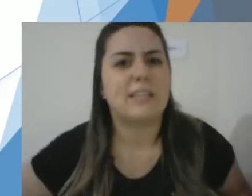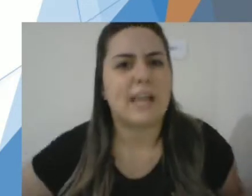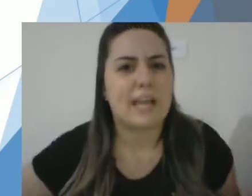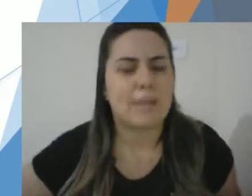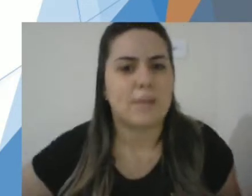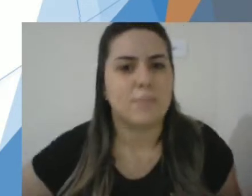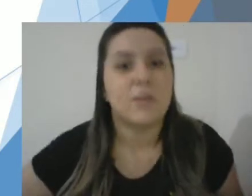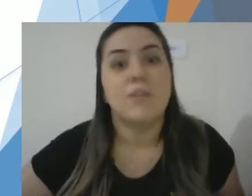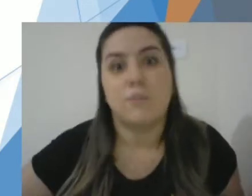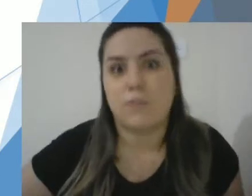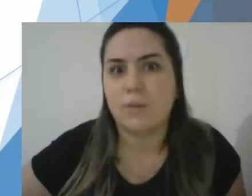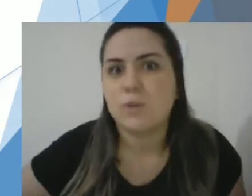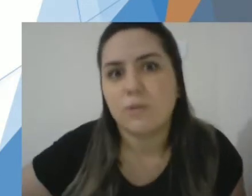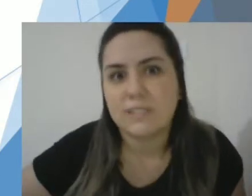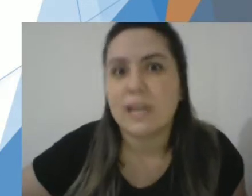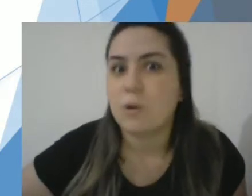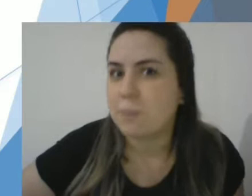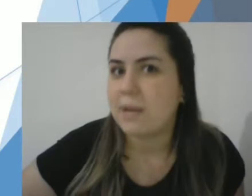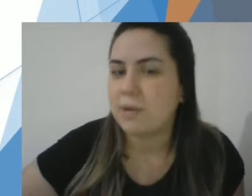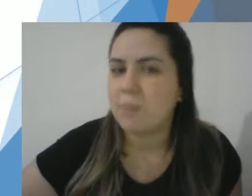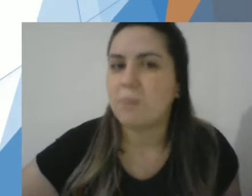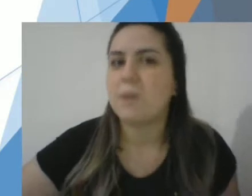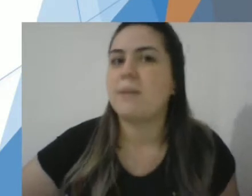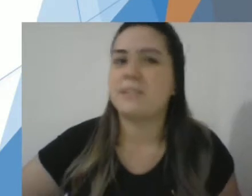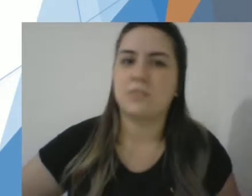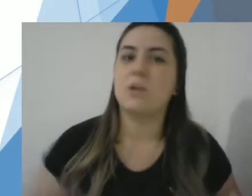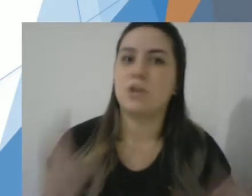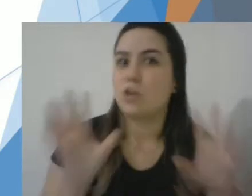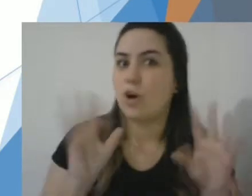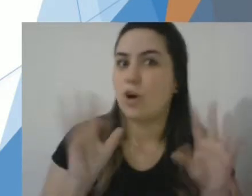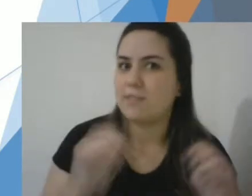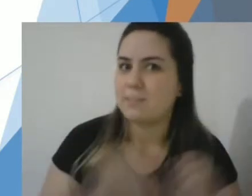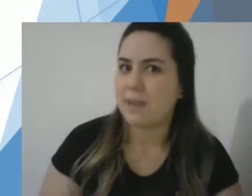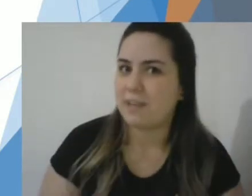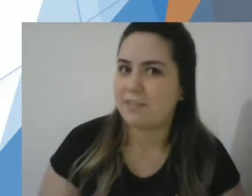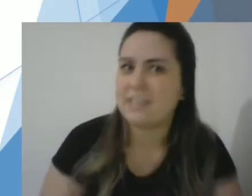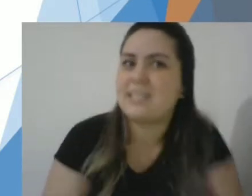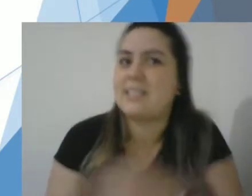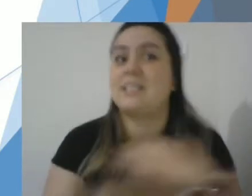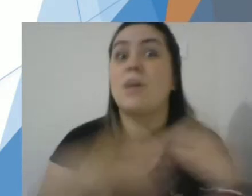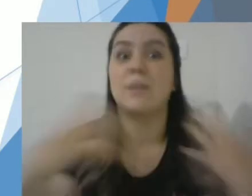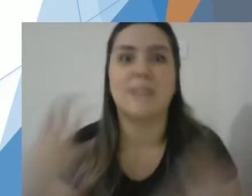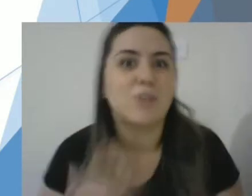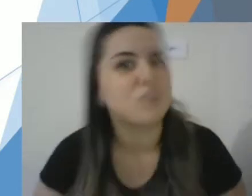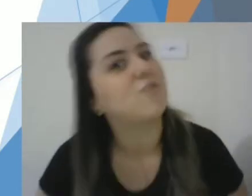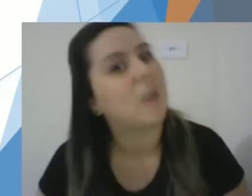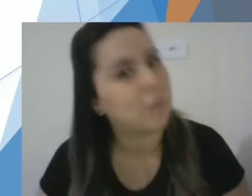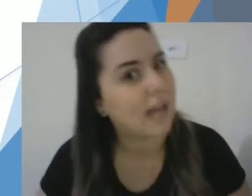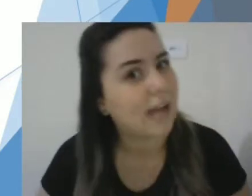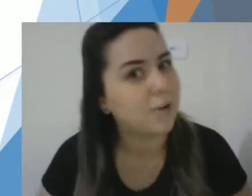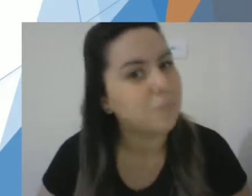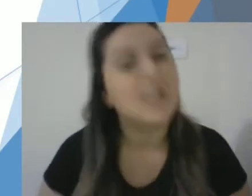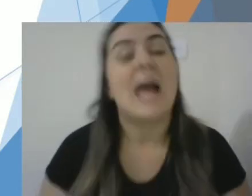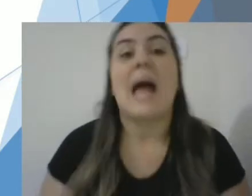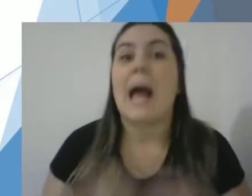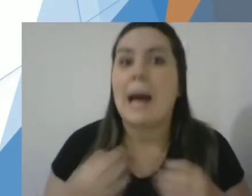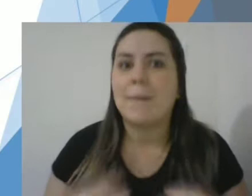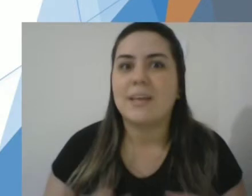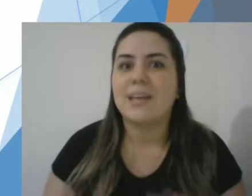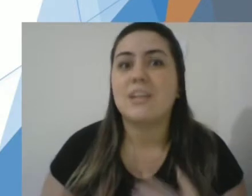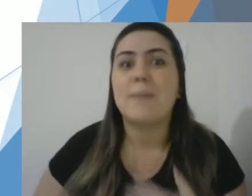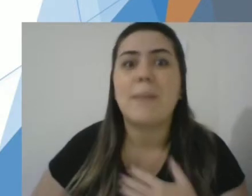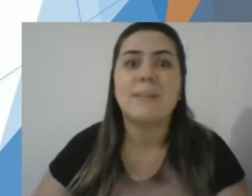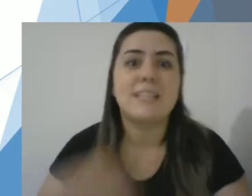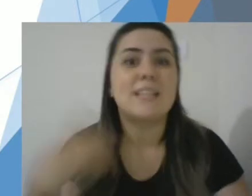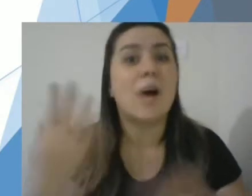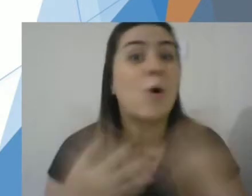com a letrinha M? Vamos conversar com o papai e com a mamãe para descobrir novas palavrinhas e assim aumentar o nosso vocabulário?